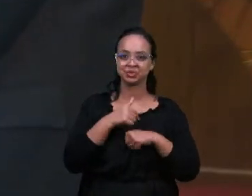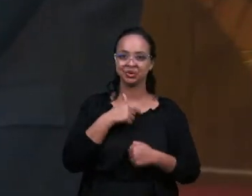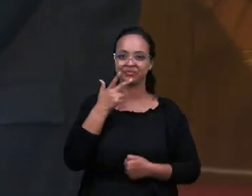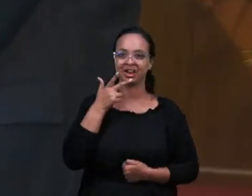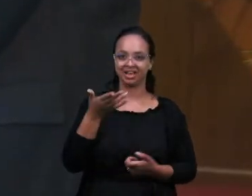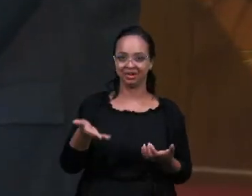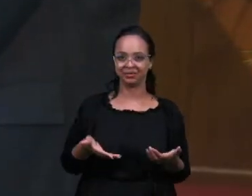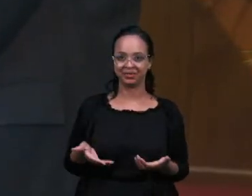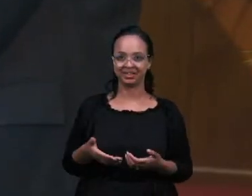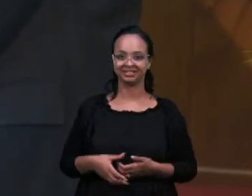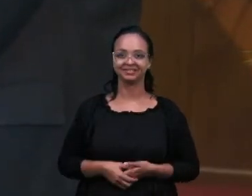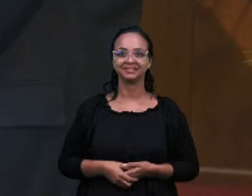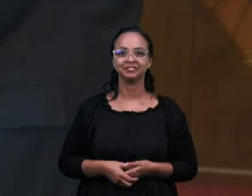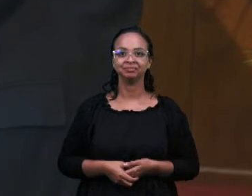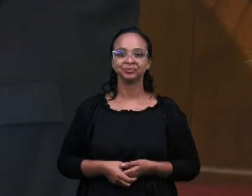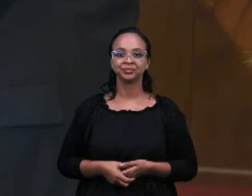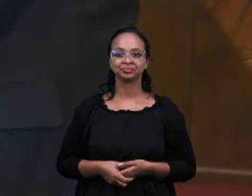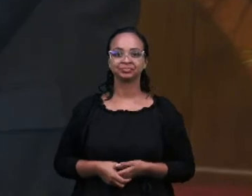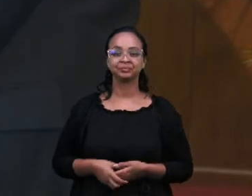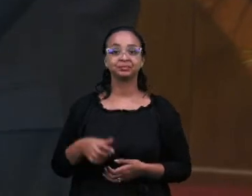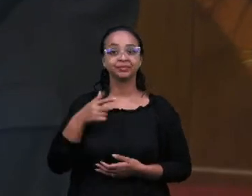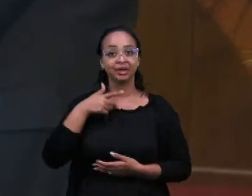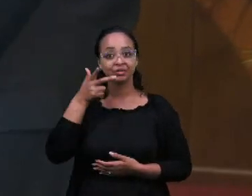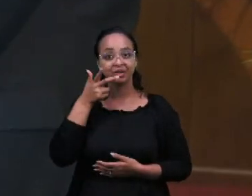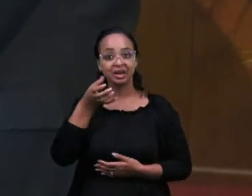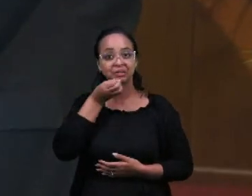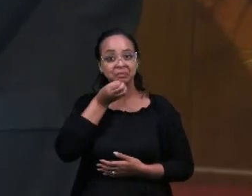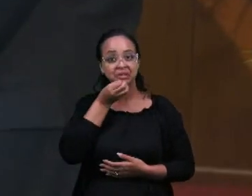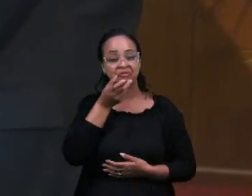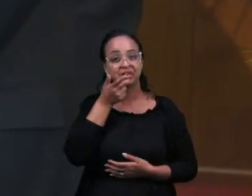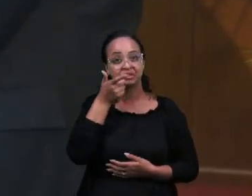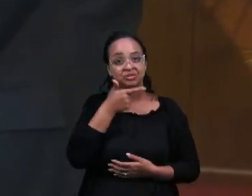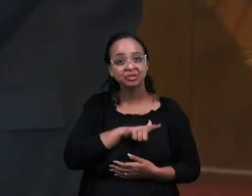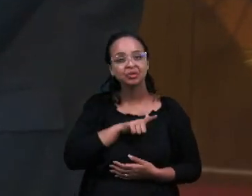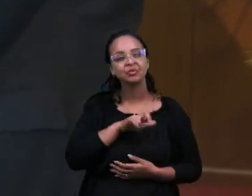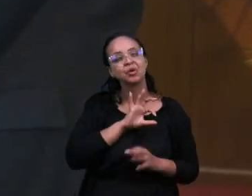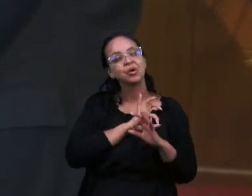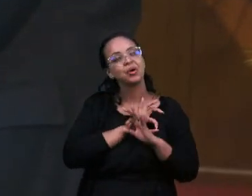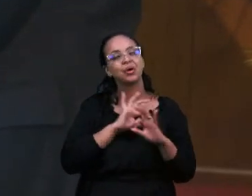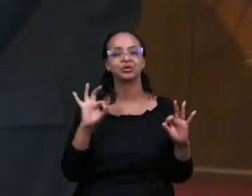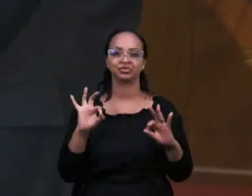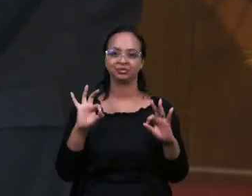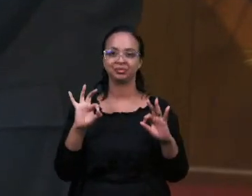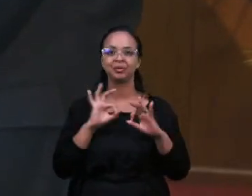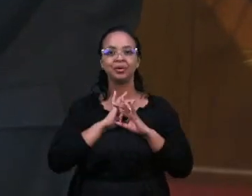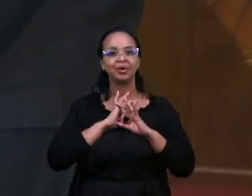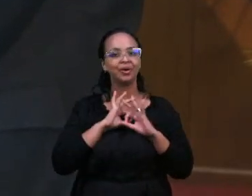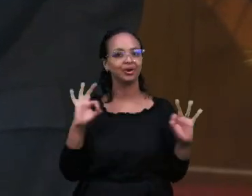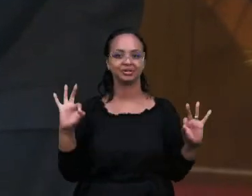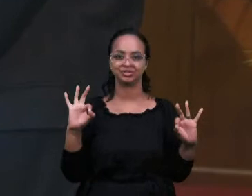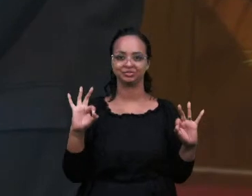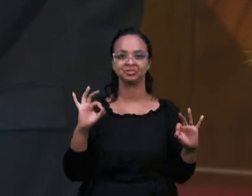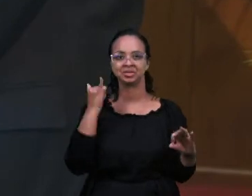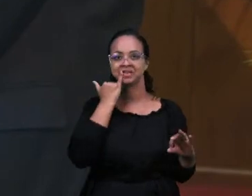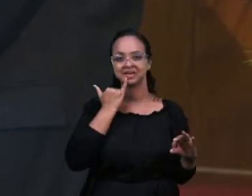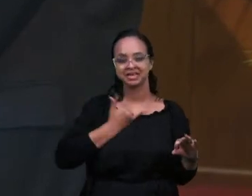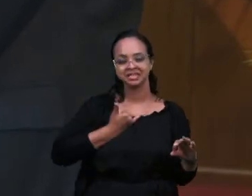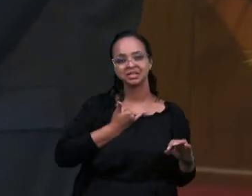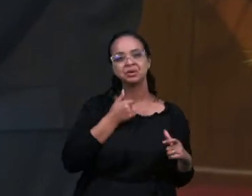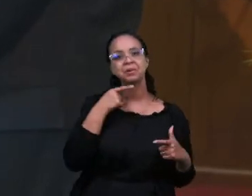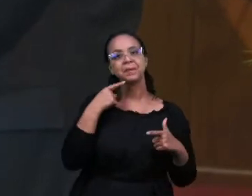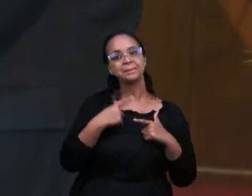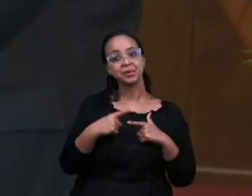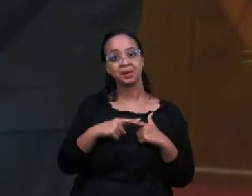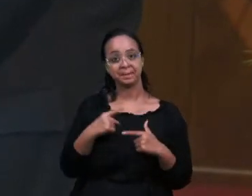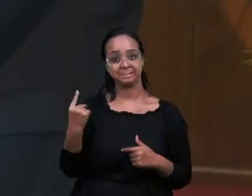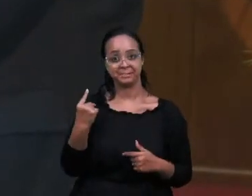agora e eu falei isso na oportunidade, falo de novo aqui, foi muito oportuno aquela ligação, porque primeiro que